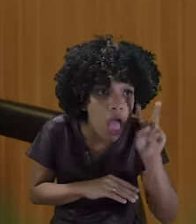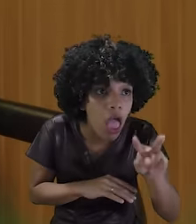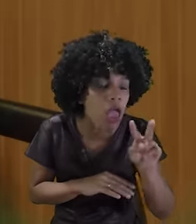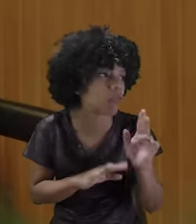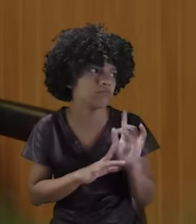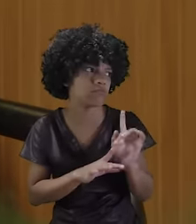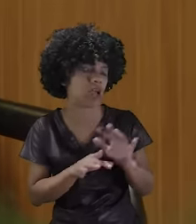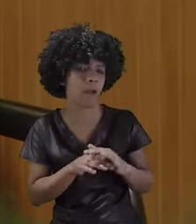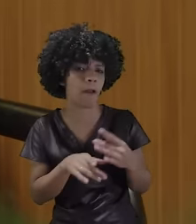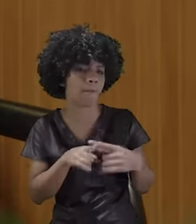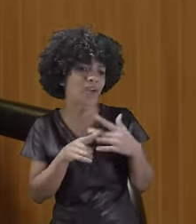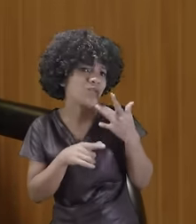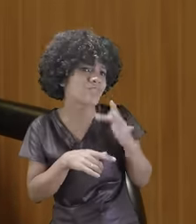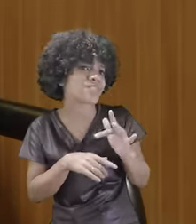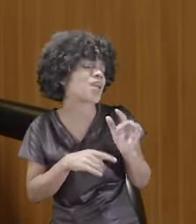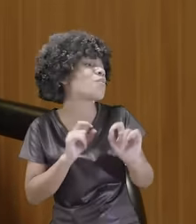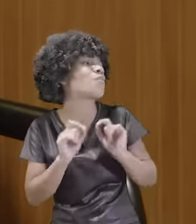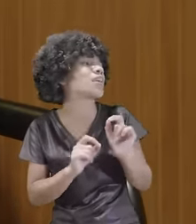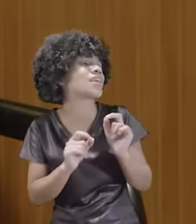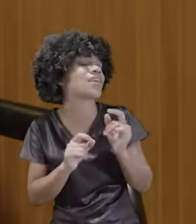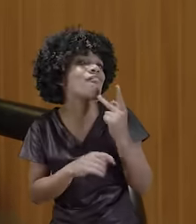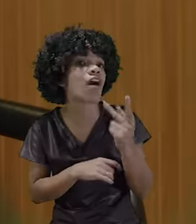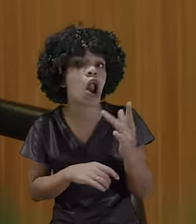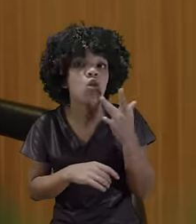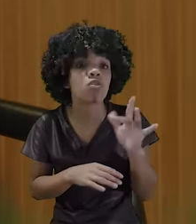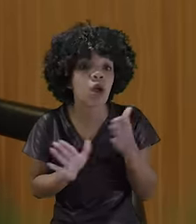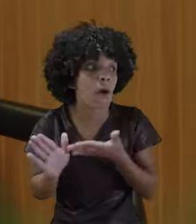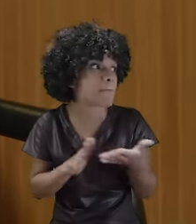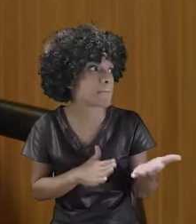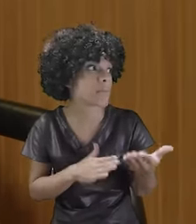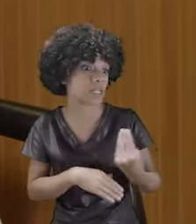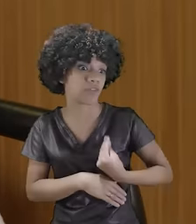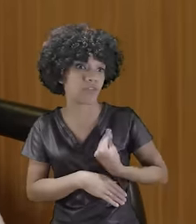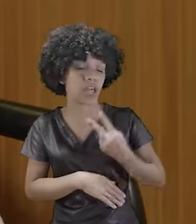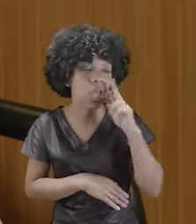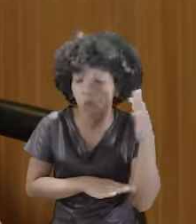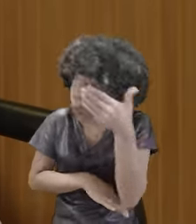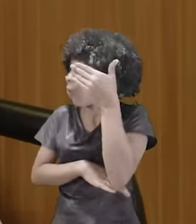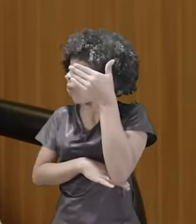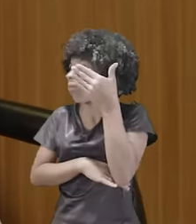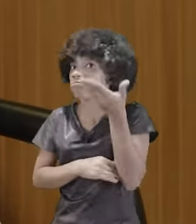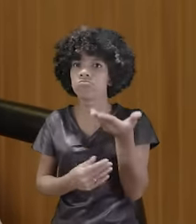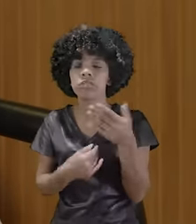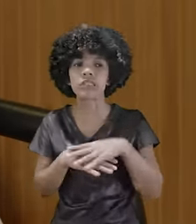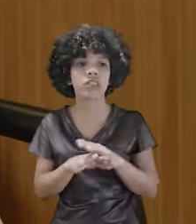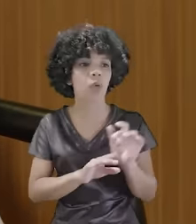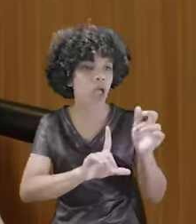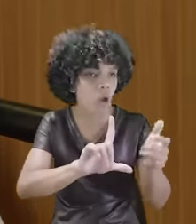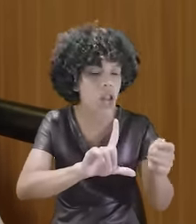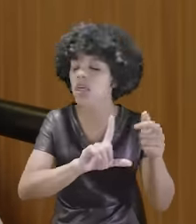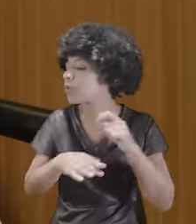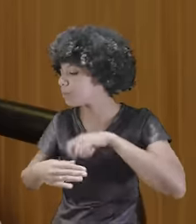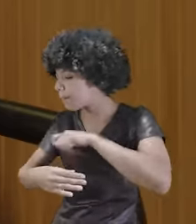muito porque ele não sei eu não sei o que eles falam não sei qualquer momento que eles vai passar uma coisa que não dá para mim ver então eu fico